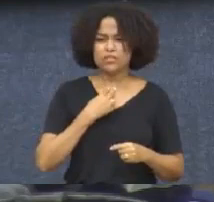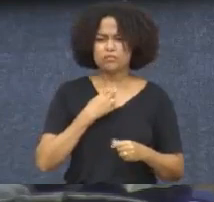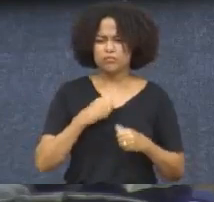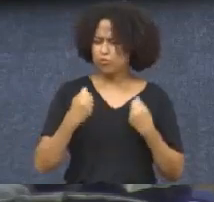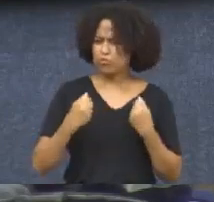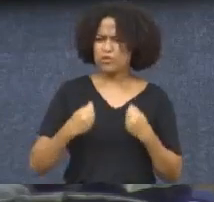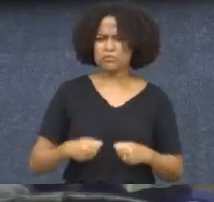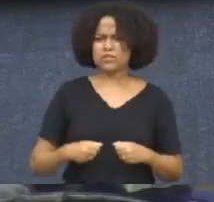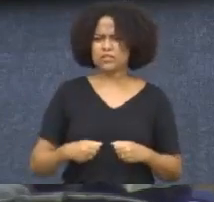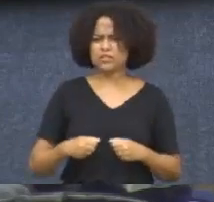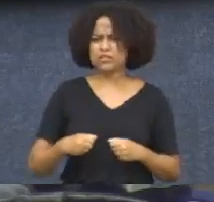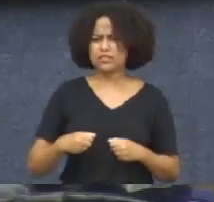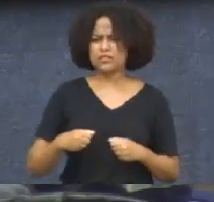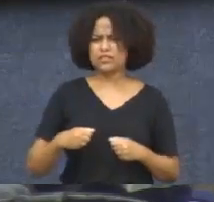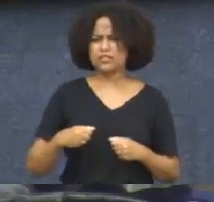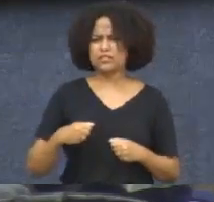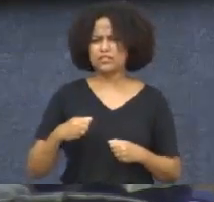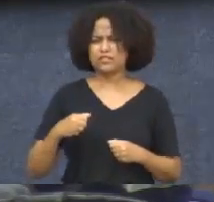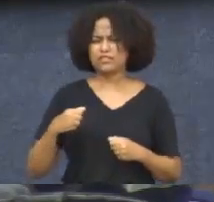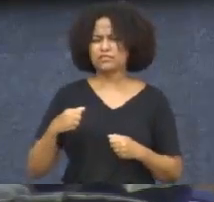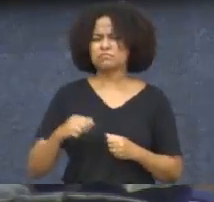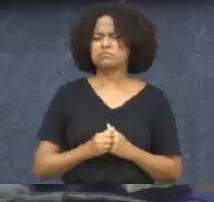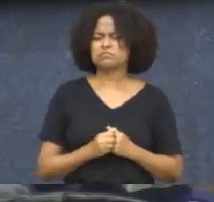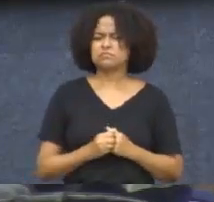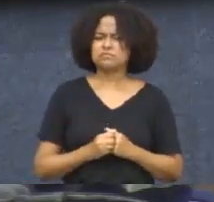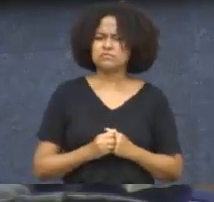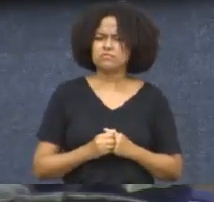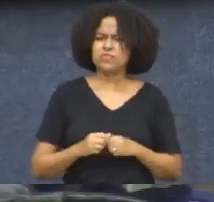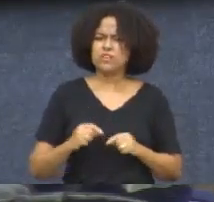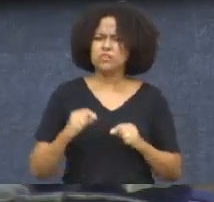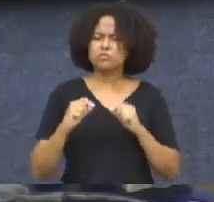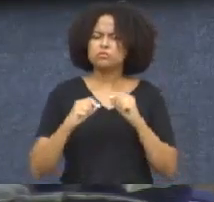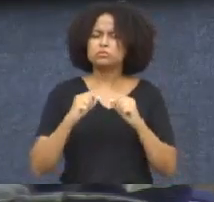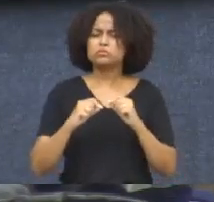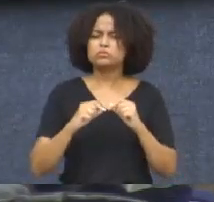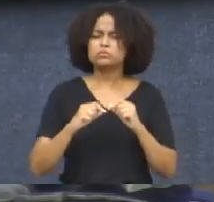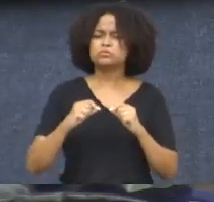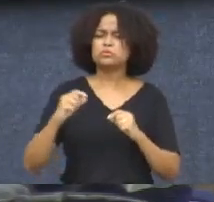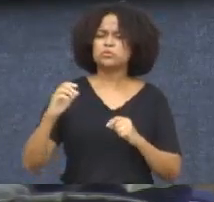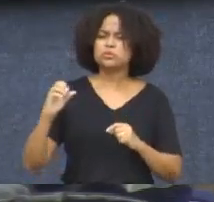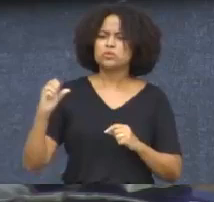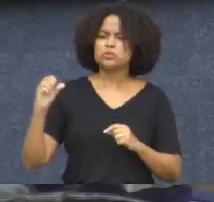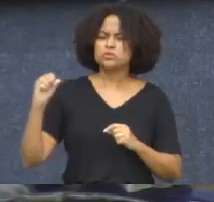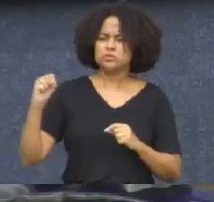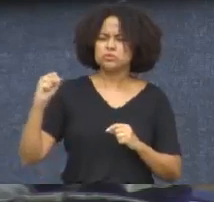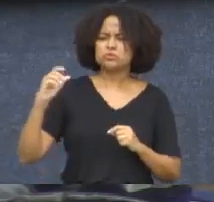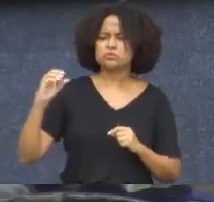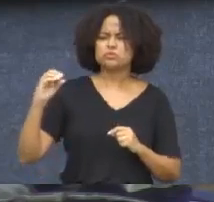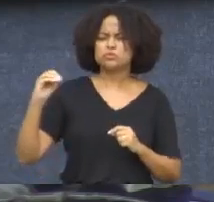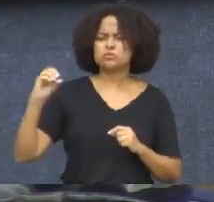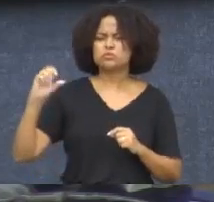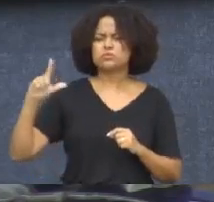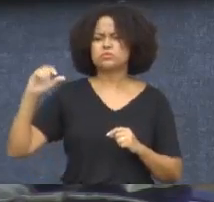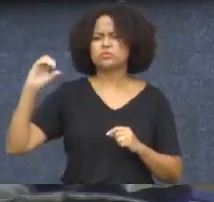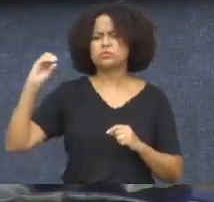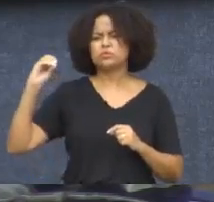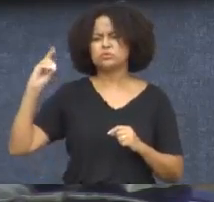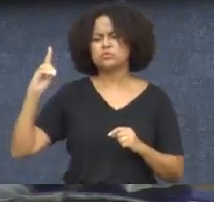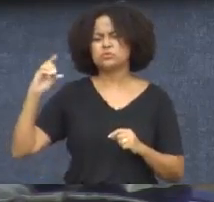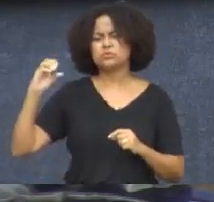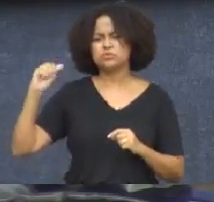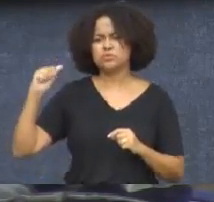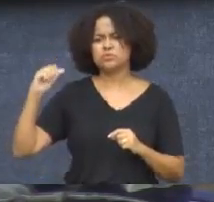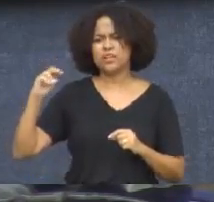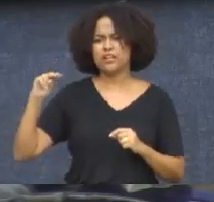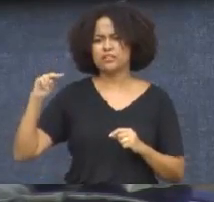no peito do senhor. Lembre-se sempre, quando estiver lá na 1212,